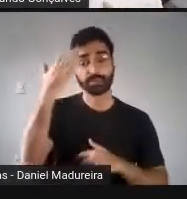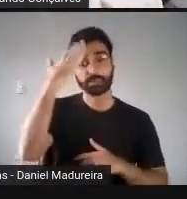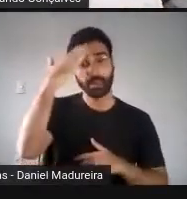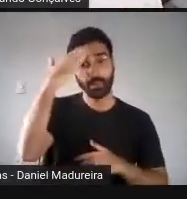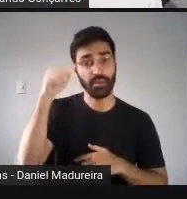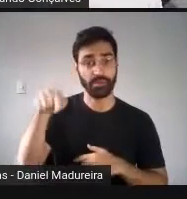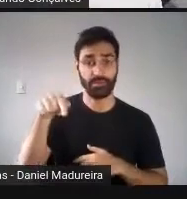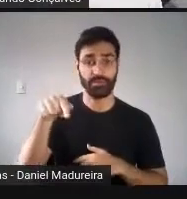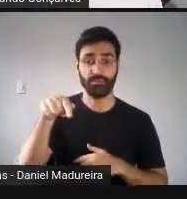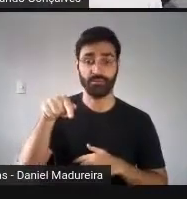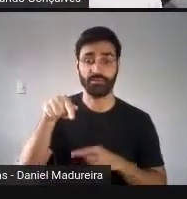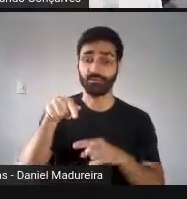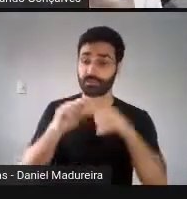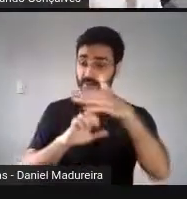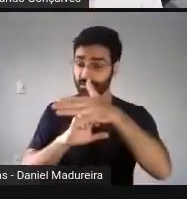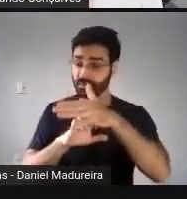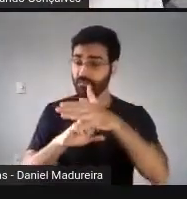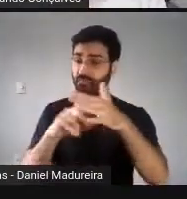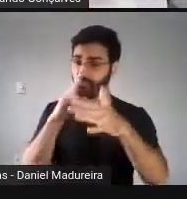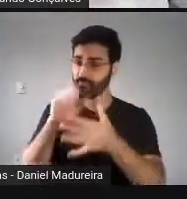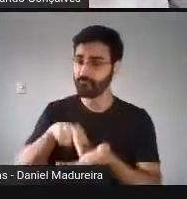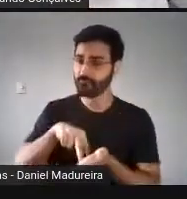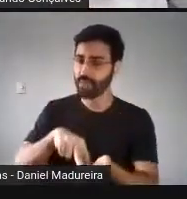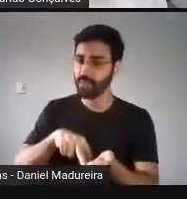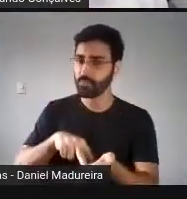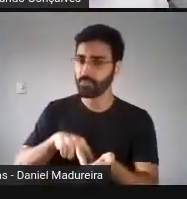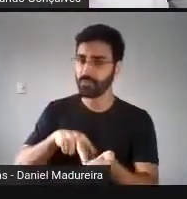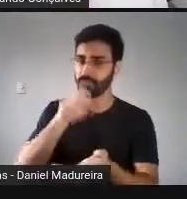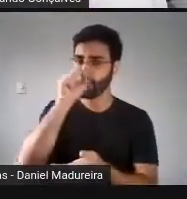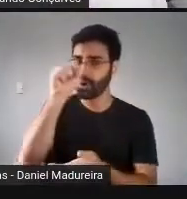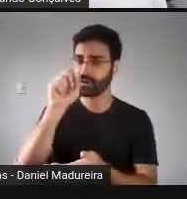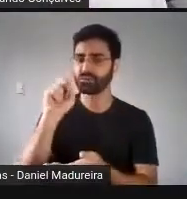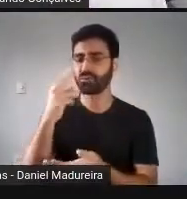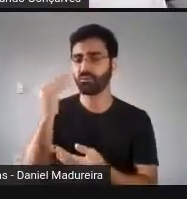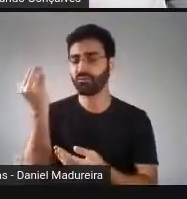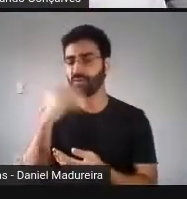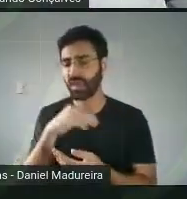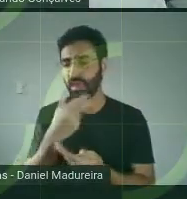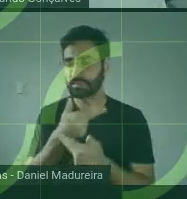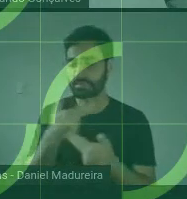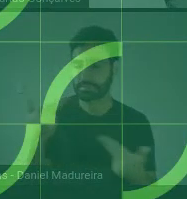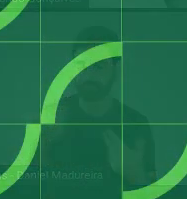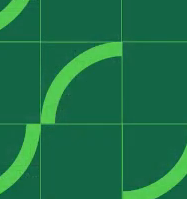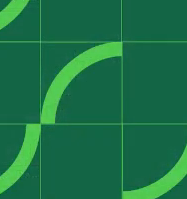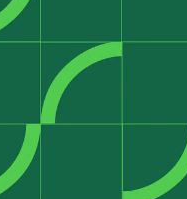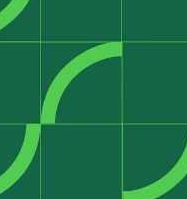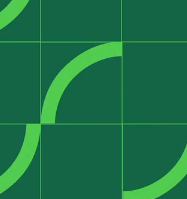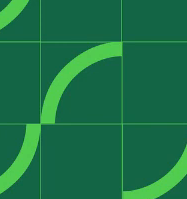solidez daquela instituição financeira, até porque eu não posso tomar risco nesse meu investimento.